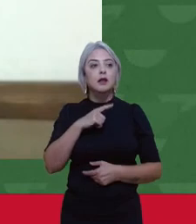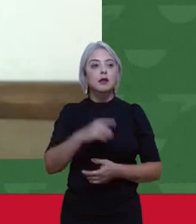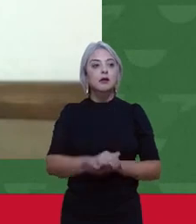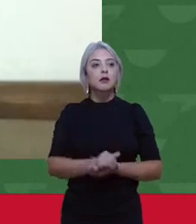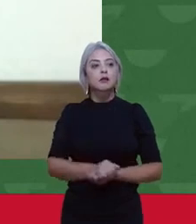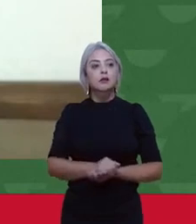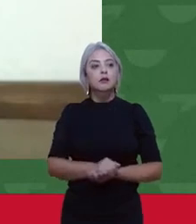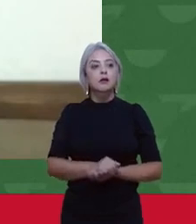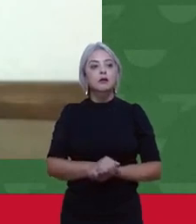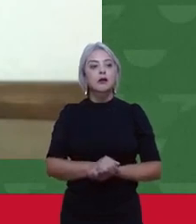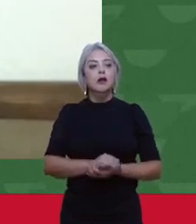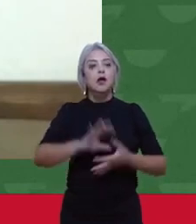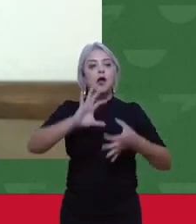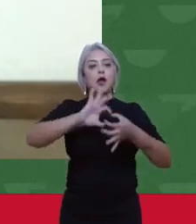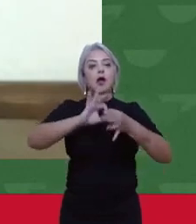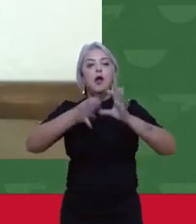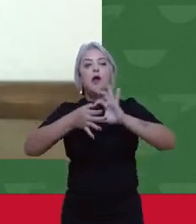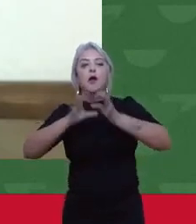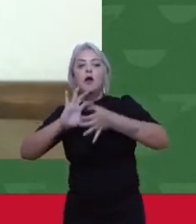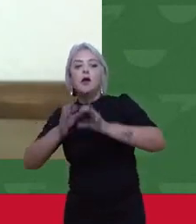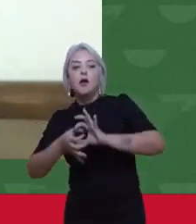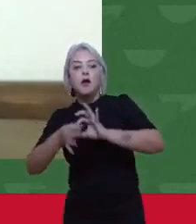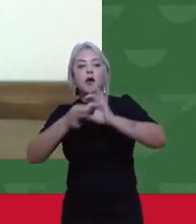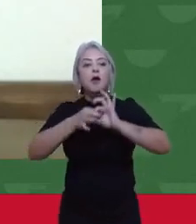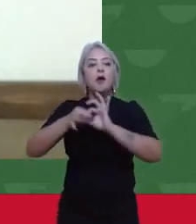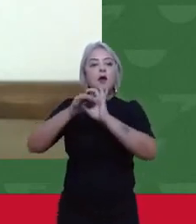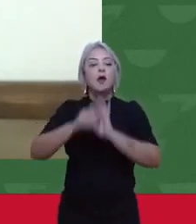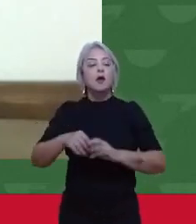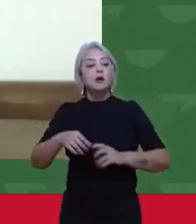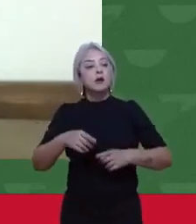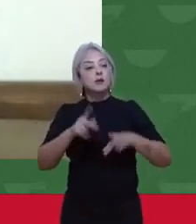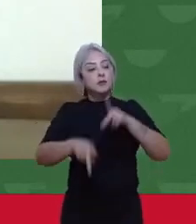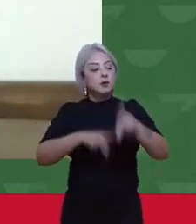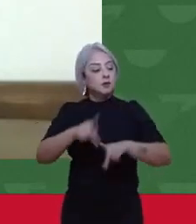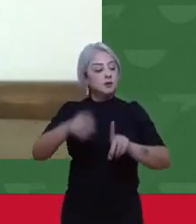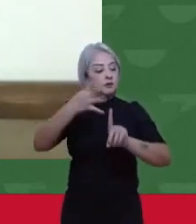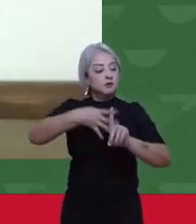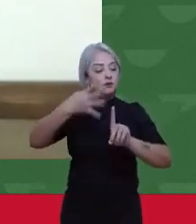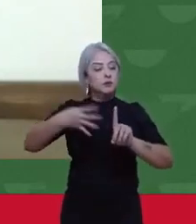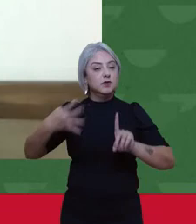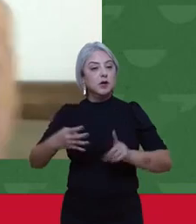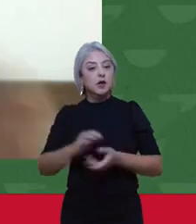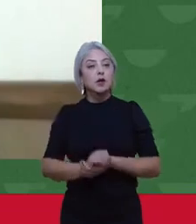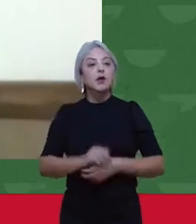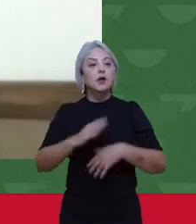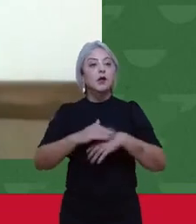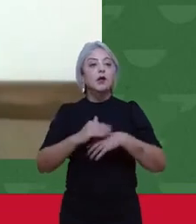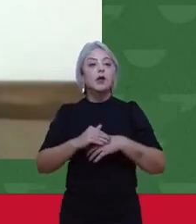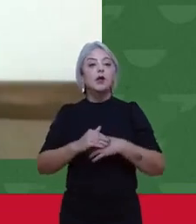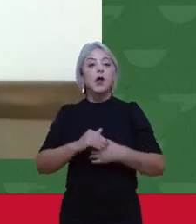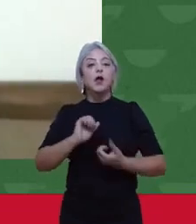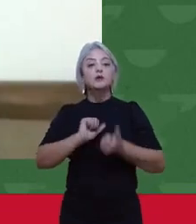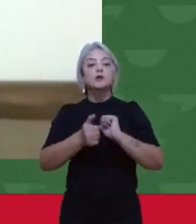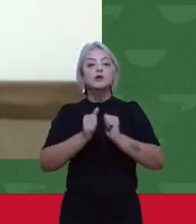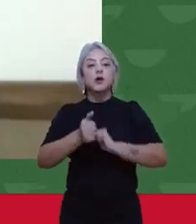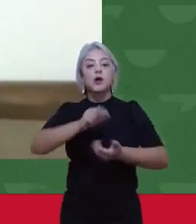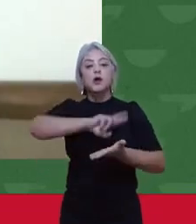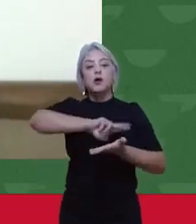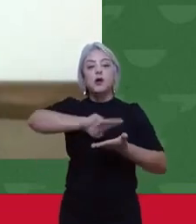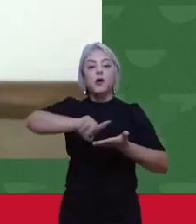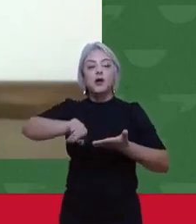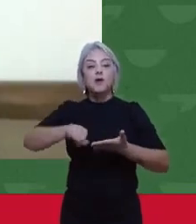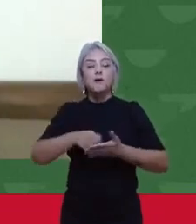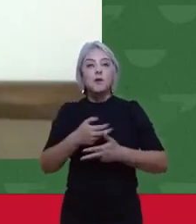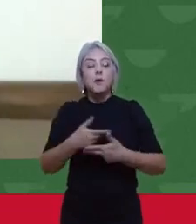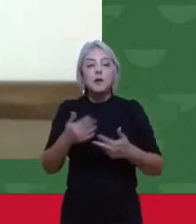teve as Olimpíadas da população LGBT, que foi os chamados Jogos da Diversidade, que foi uma